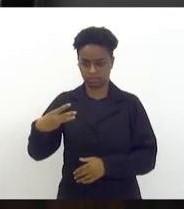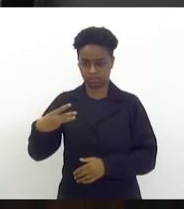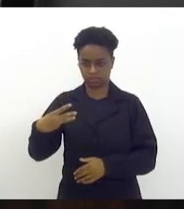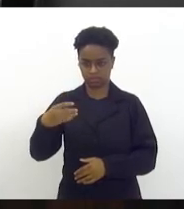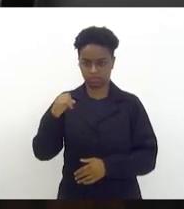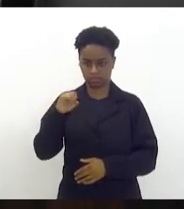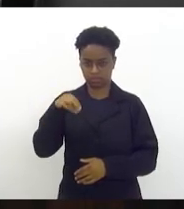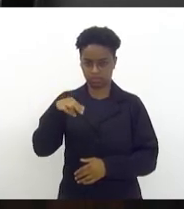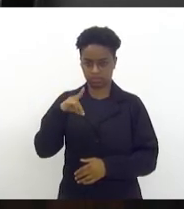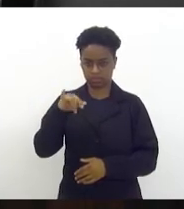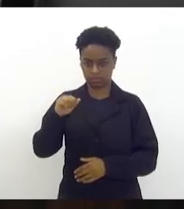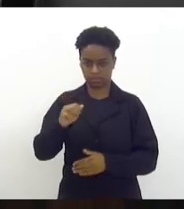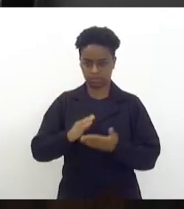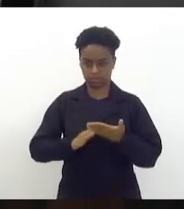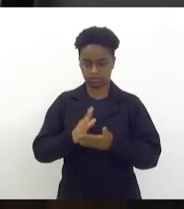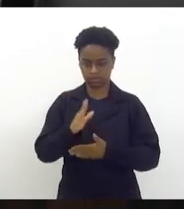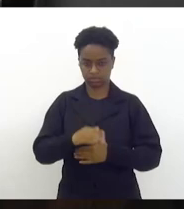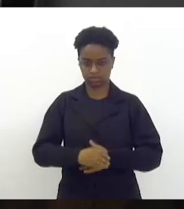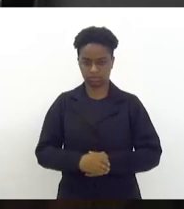995 de 2023, Índia Armelau, aprovado.